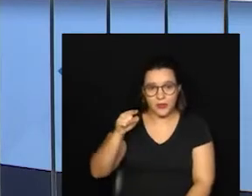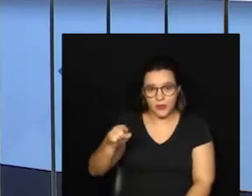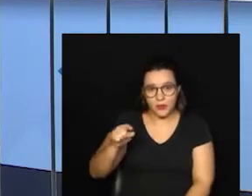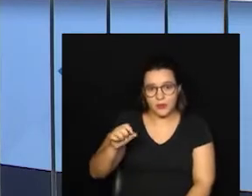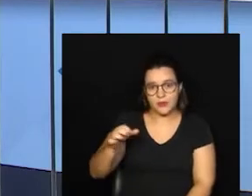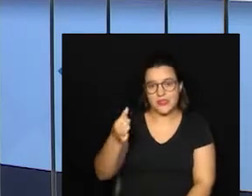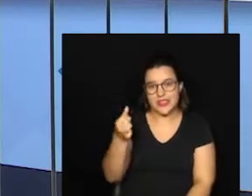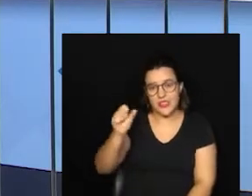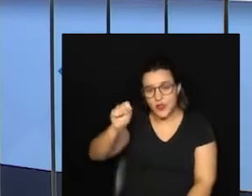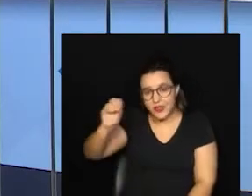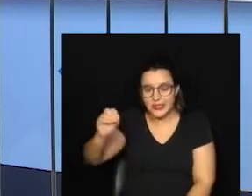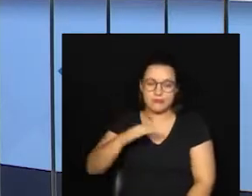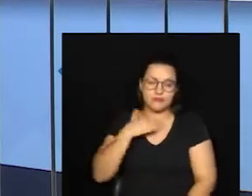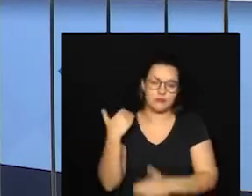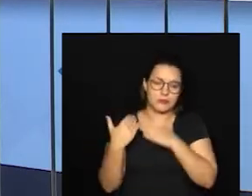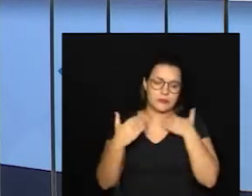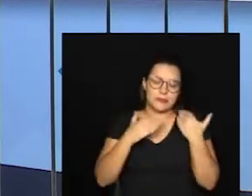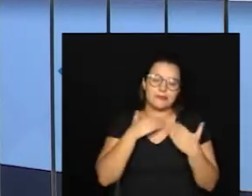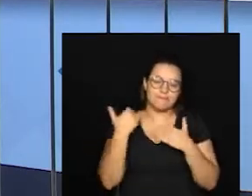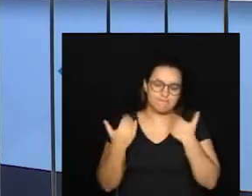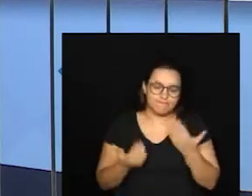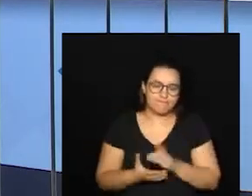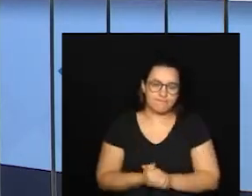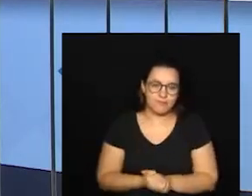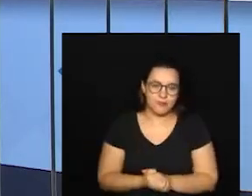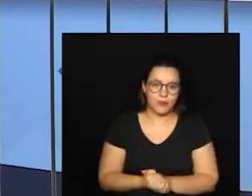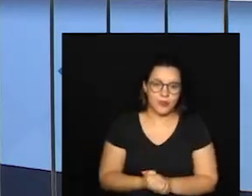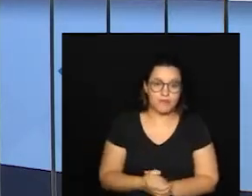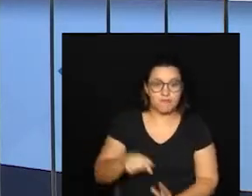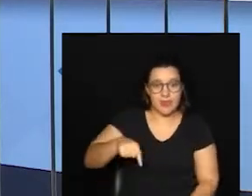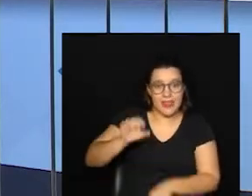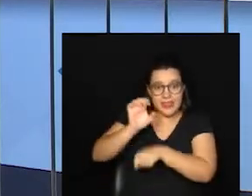144.680 óbitos. O estado de São Paulo,